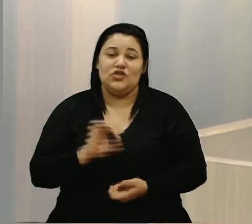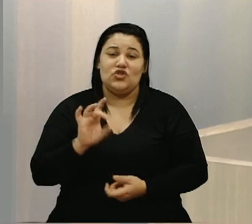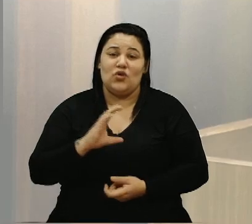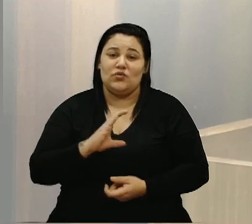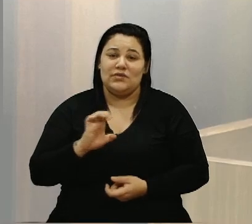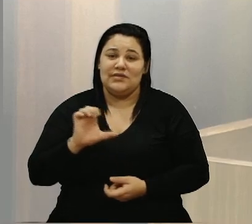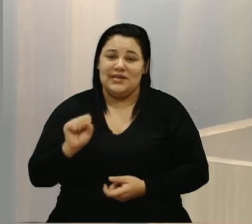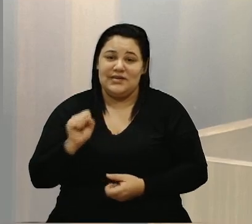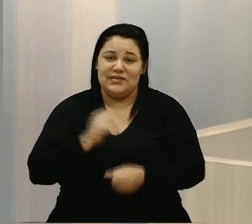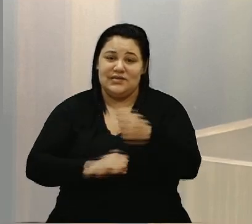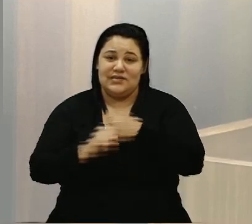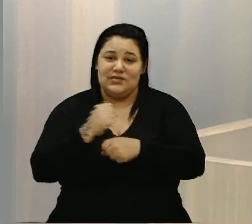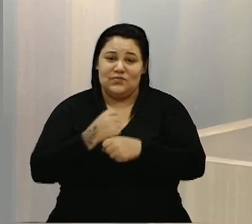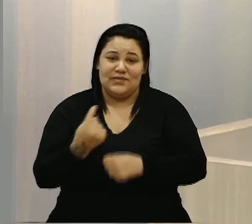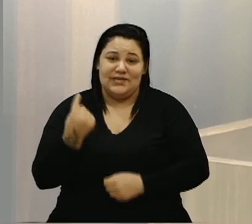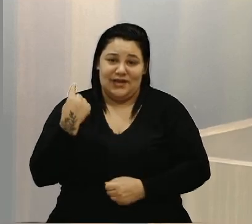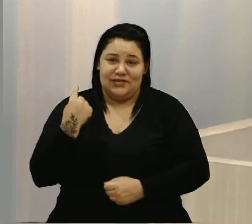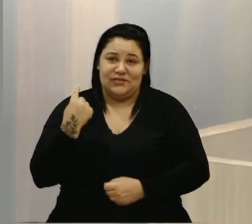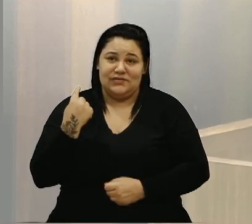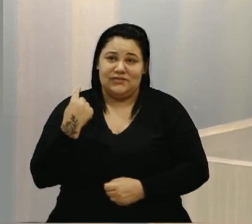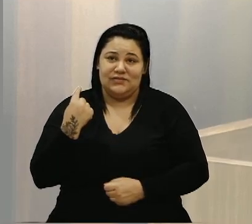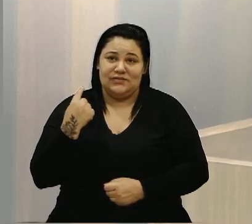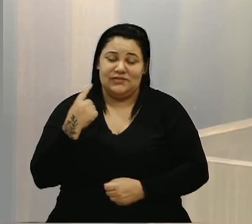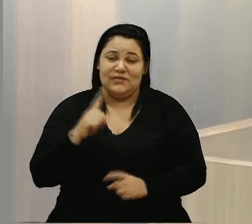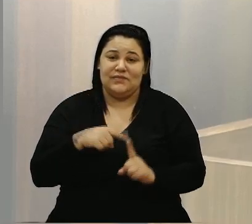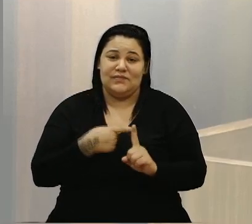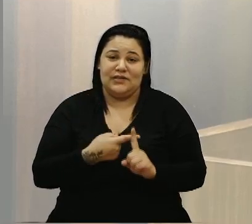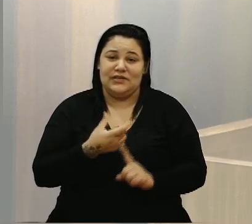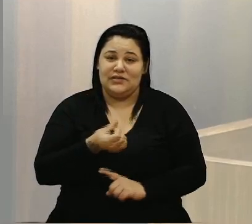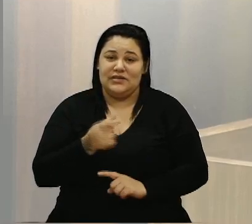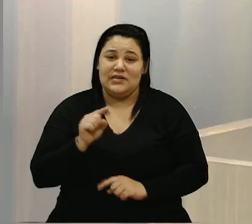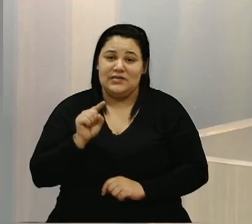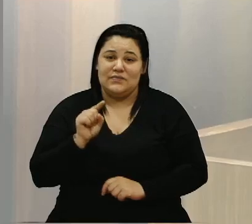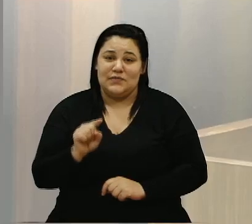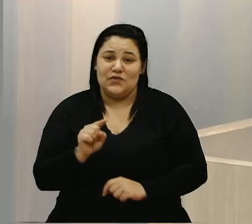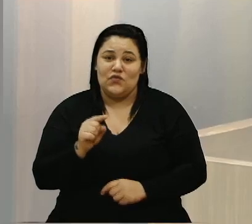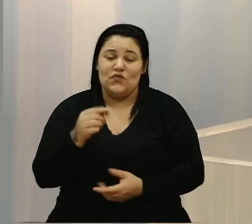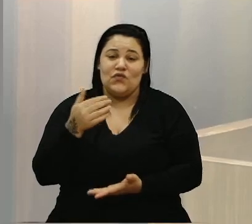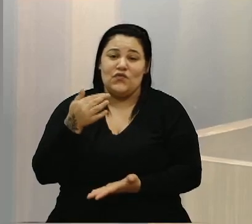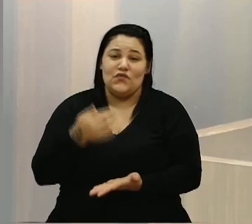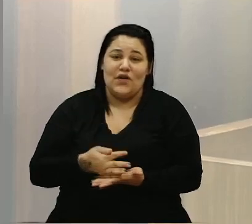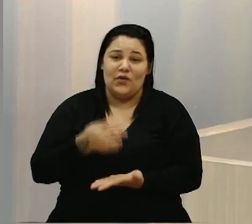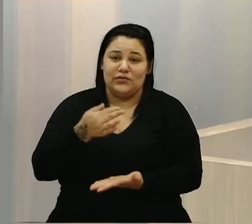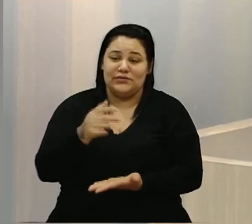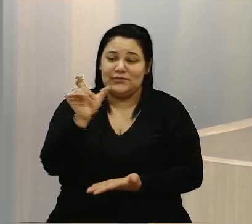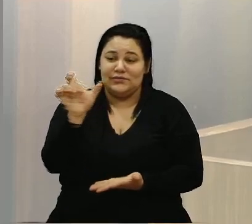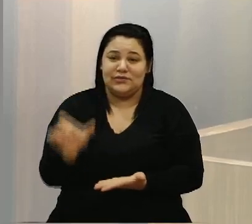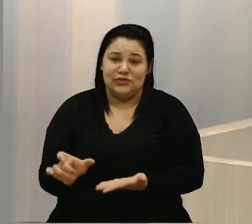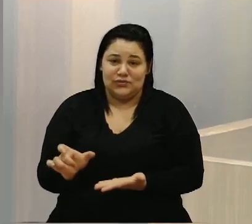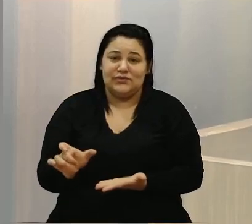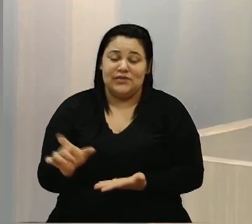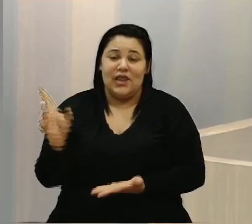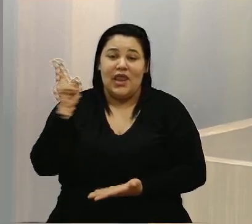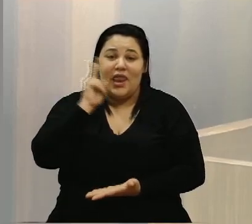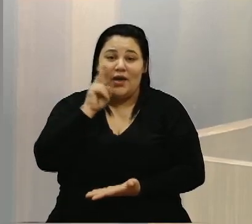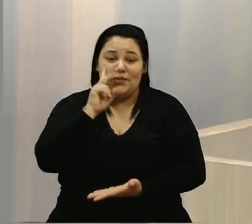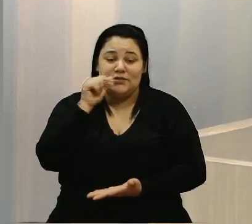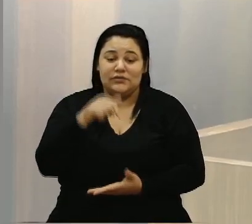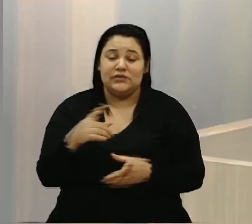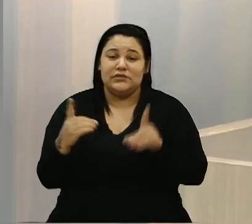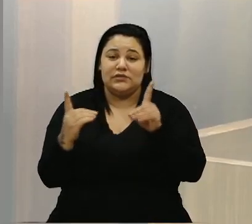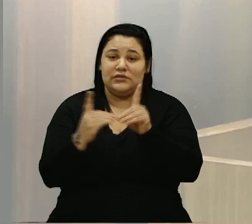no ano passado, foram mais de 6 mil faltas. Lembrando que essas consultas